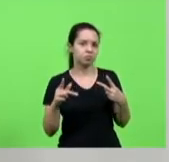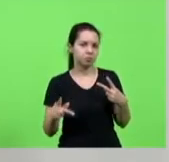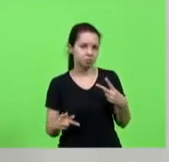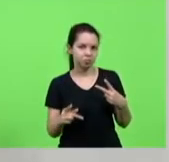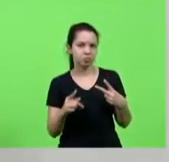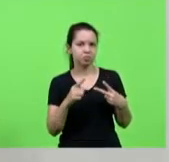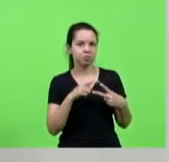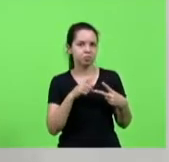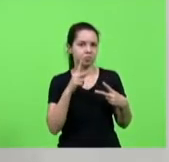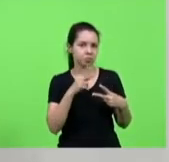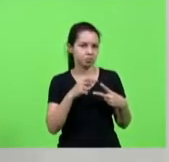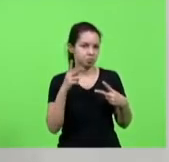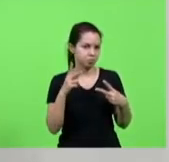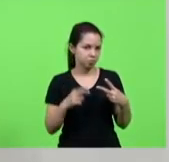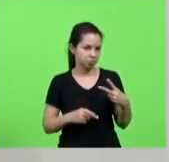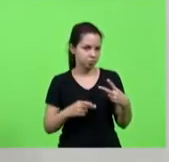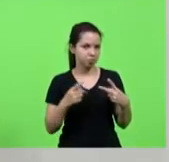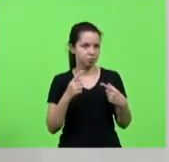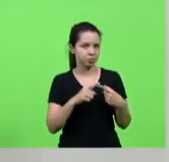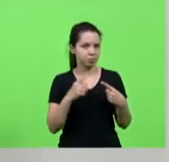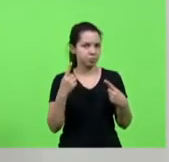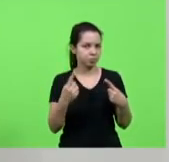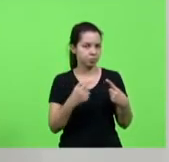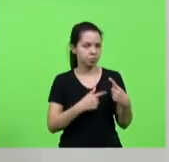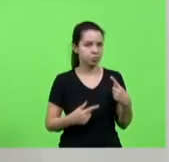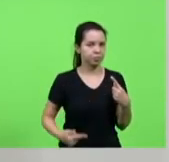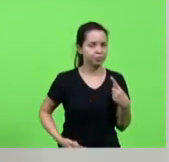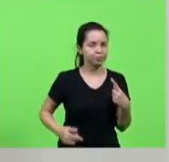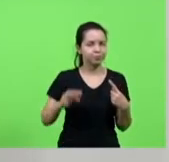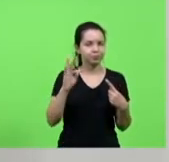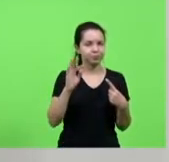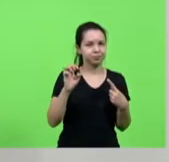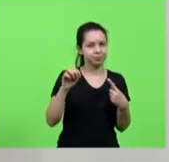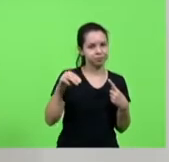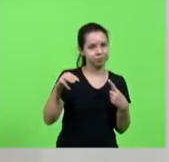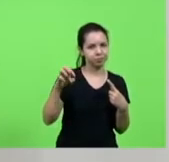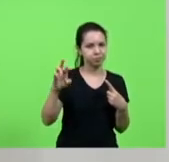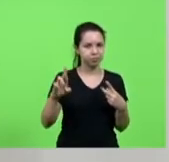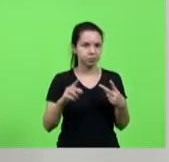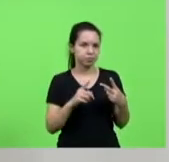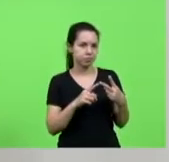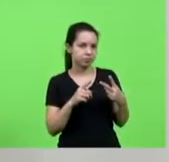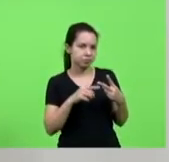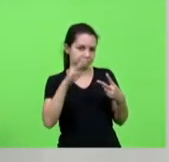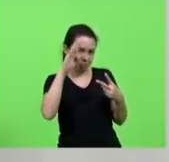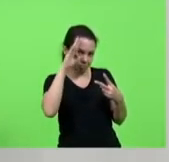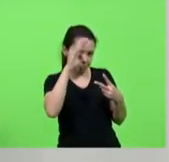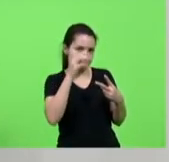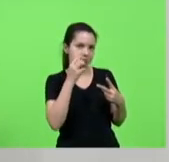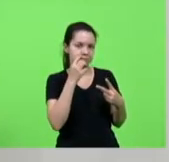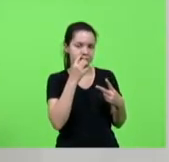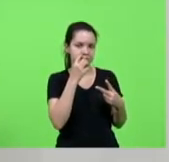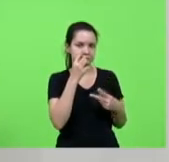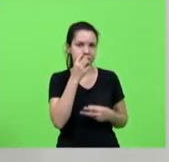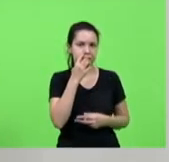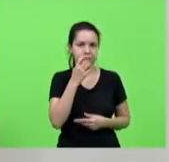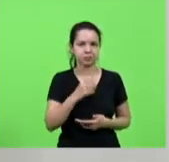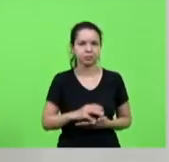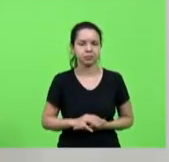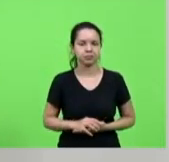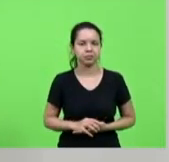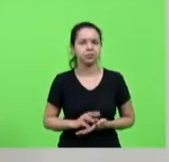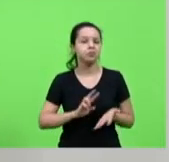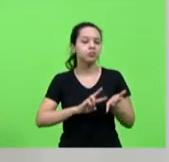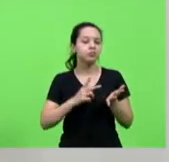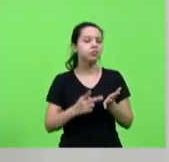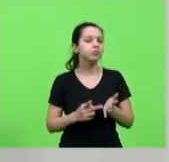teor, uma do governo Temer e a outra do governo Bolsonaro. O que